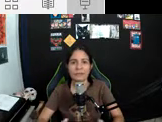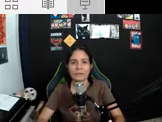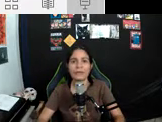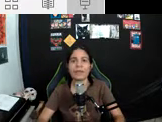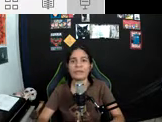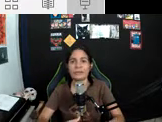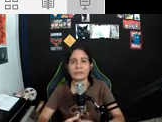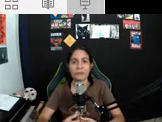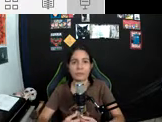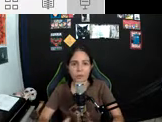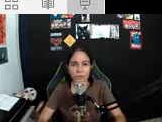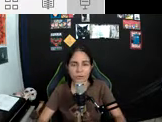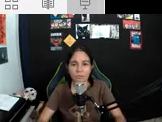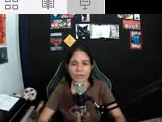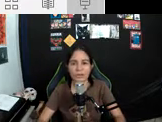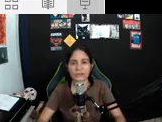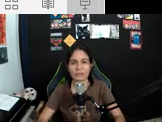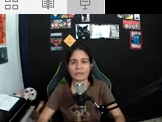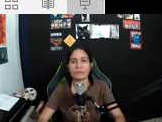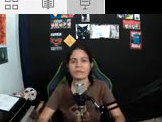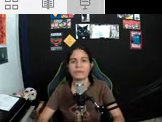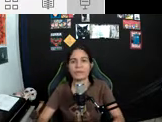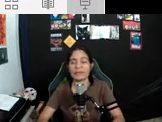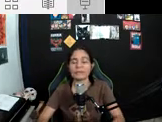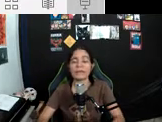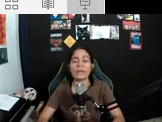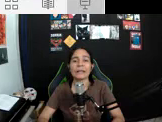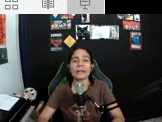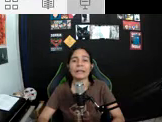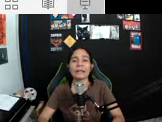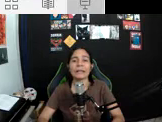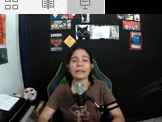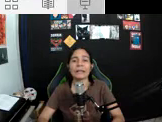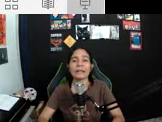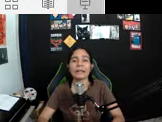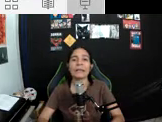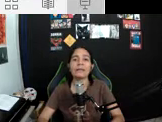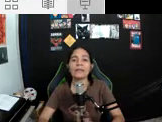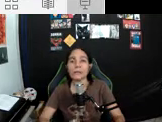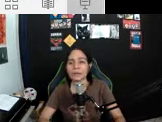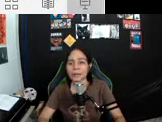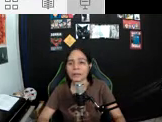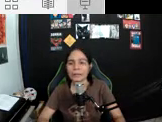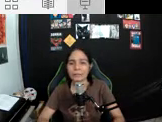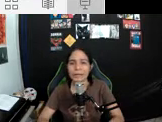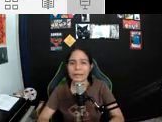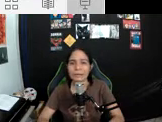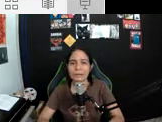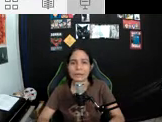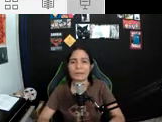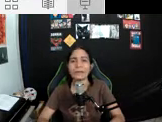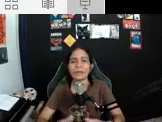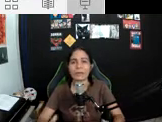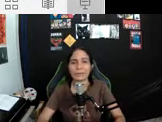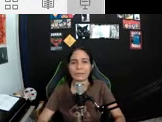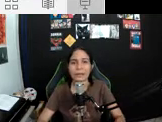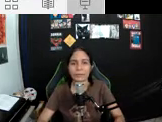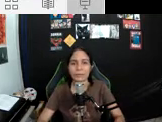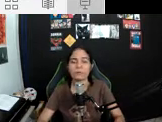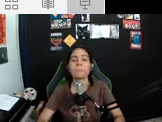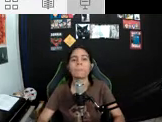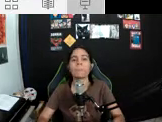informações que, na verdade, são um monte de besteira que são faladas, né, e acaba desorientando mais ainda. E o que